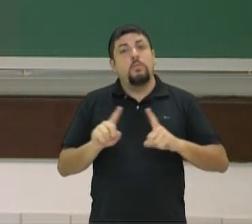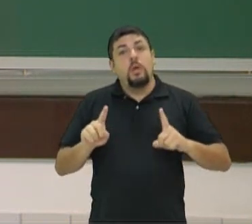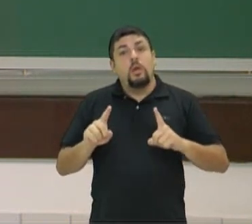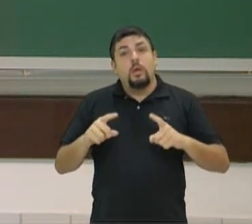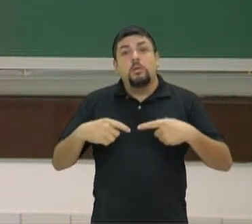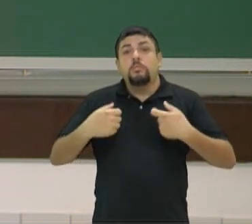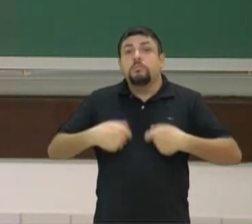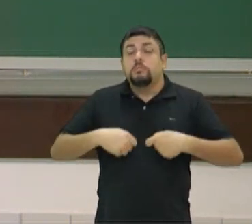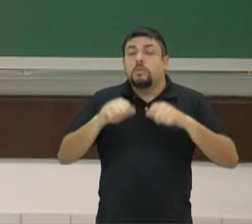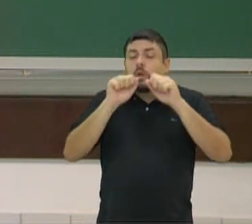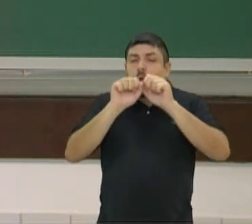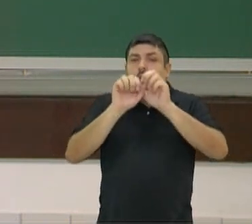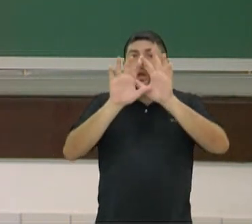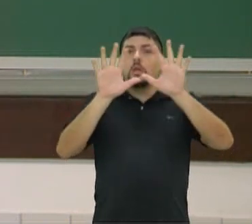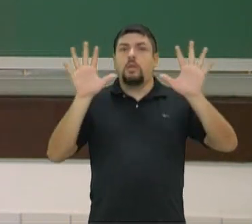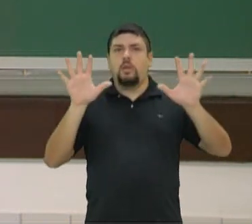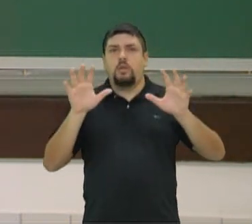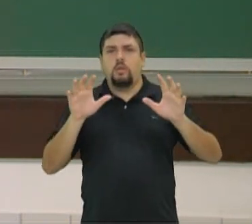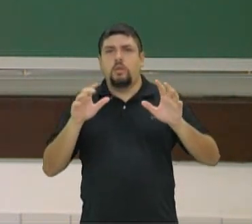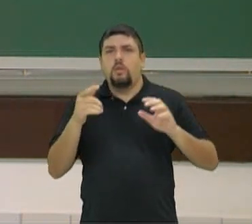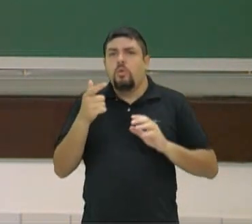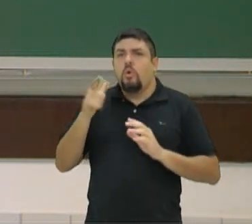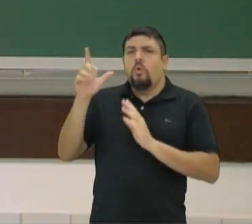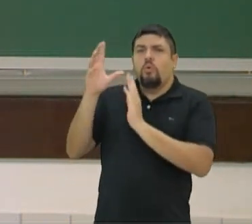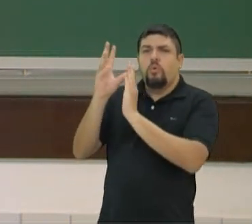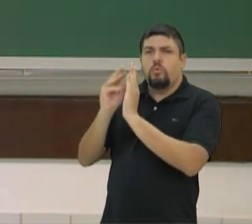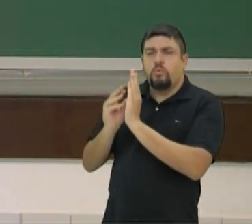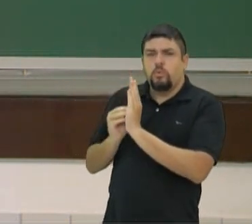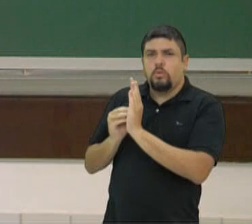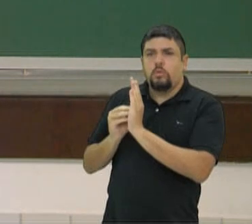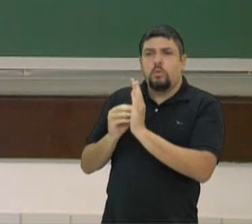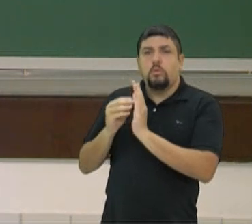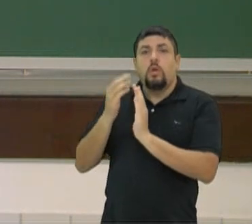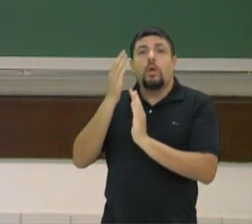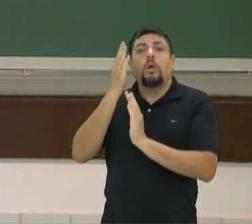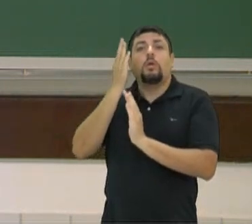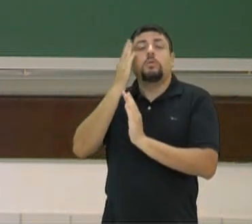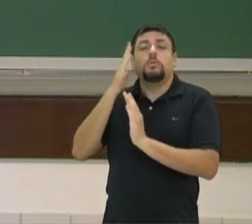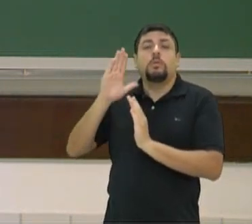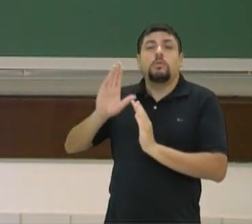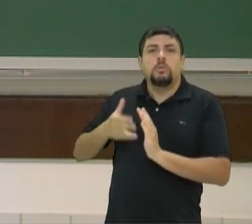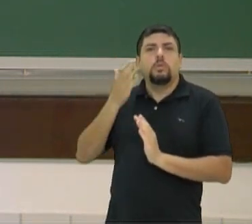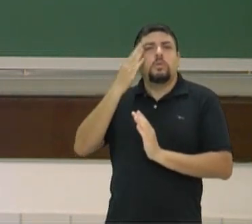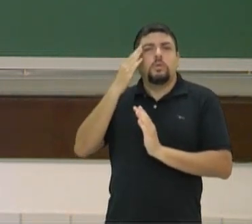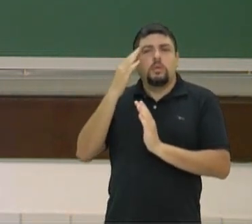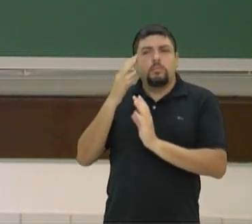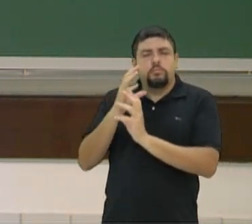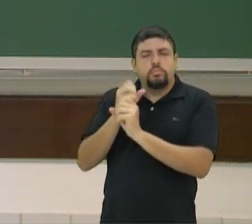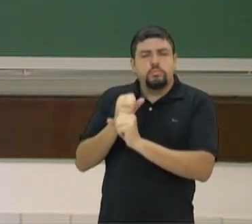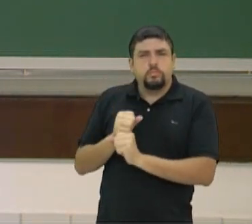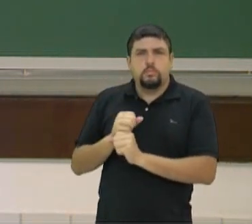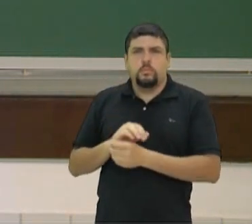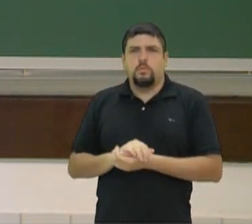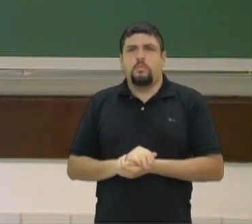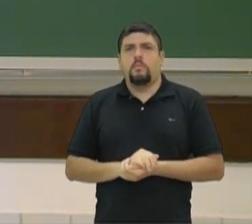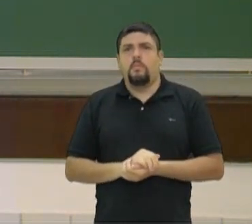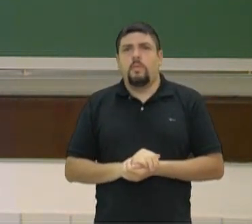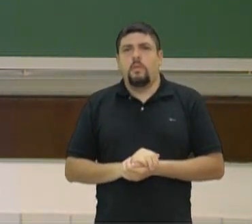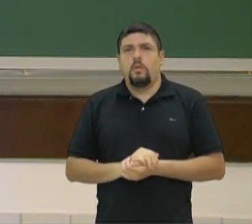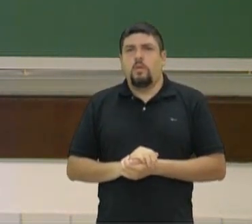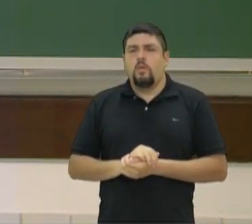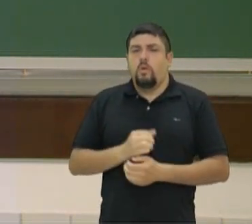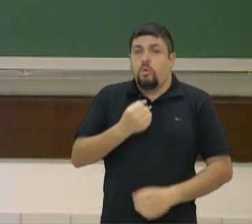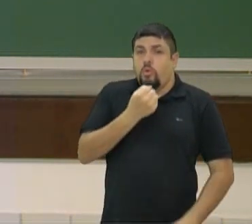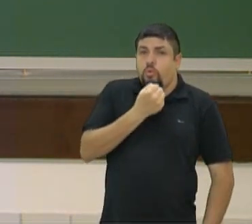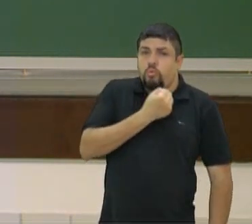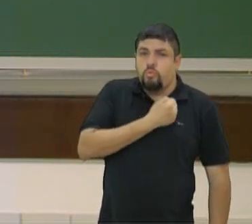na hora de estar aplicando esses conceitos em outros conteúdos. Como eu disse para vocês aulas passadas, número complexo não é só abrangente